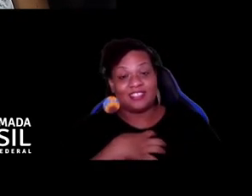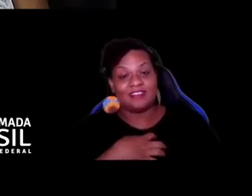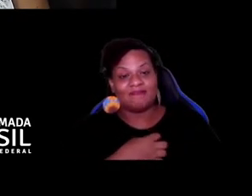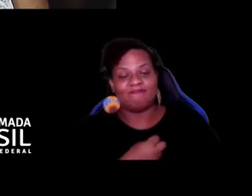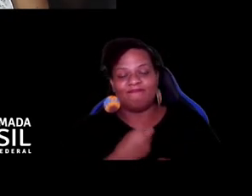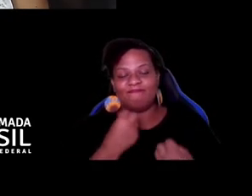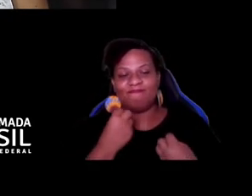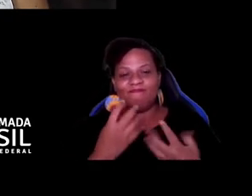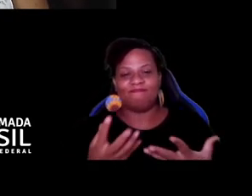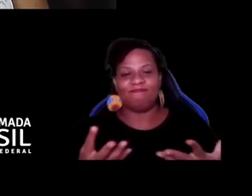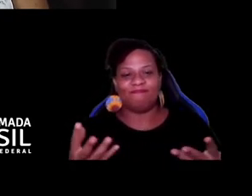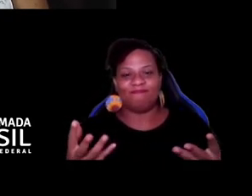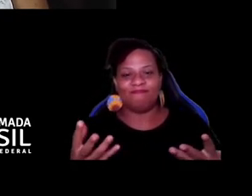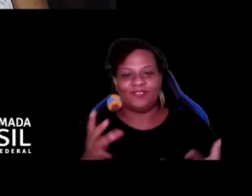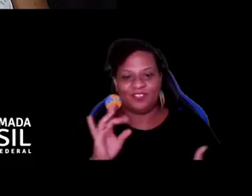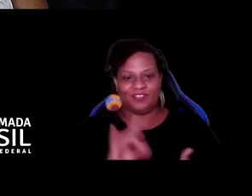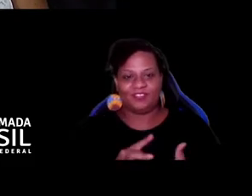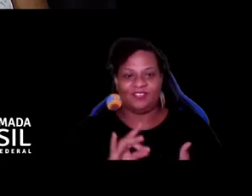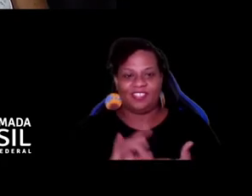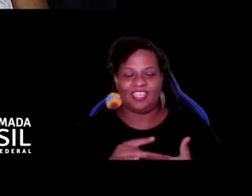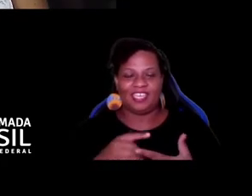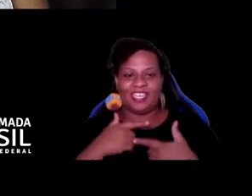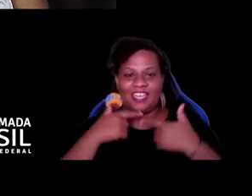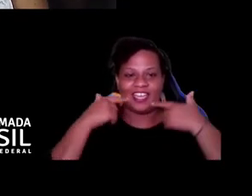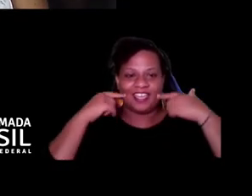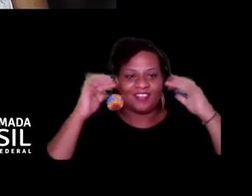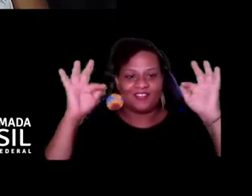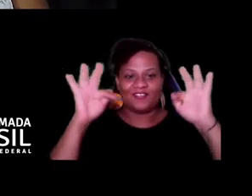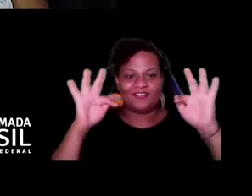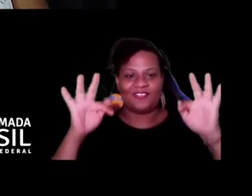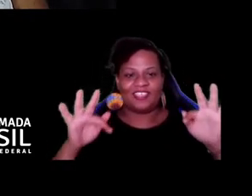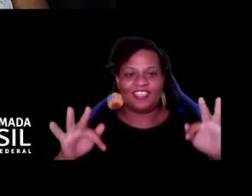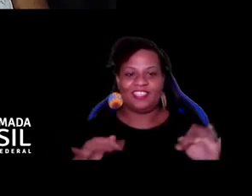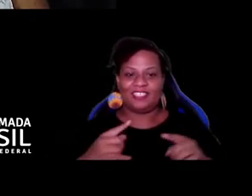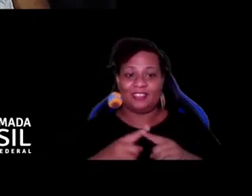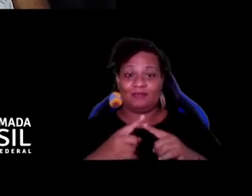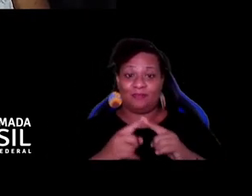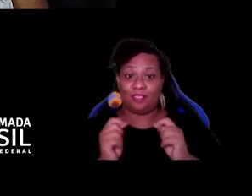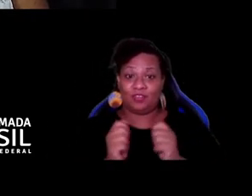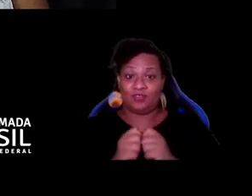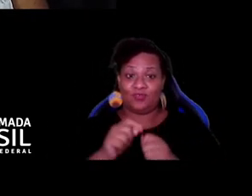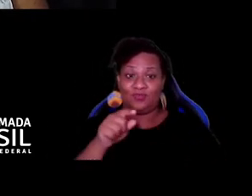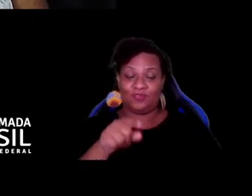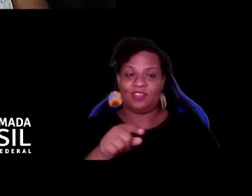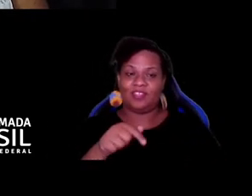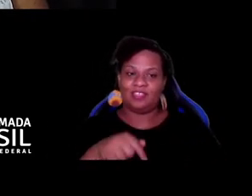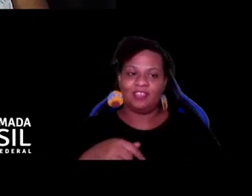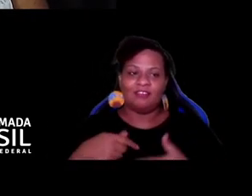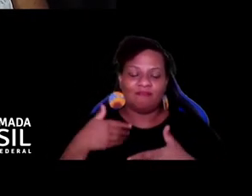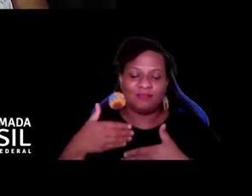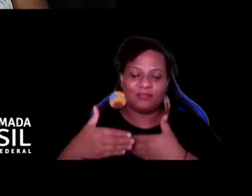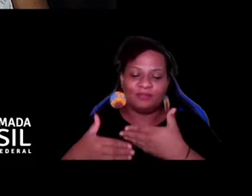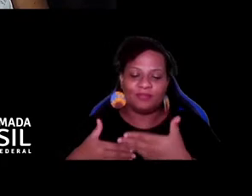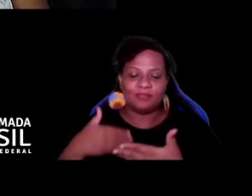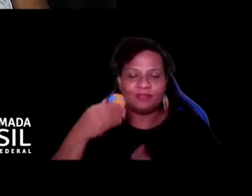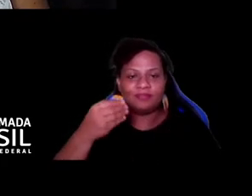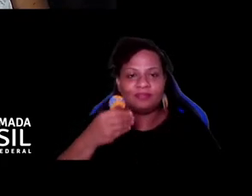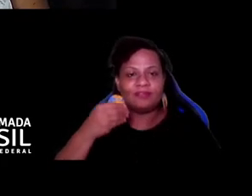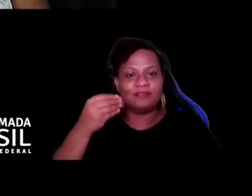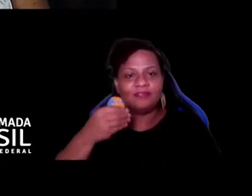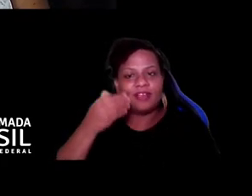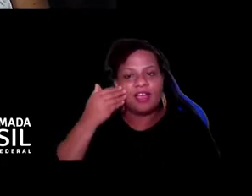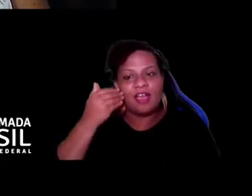Então, Também mesmo muito feliz, sabe, de poder estar aqui com a senhora e compartilhando, recebendo